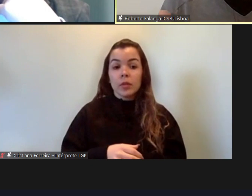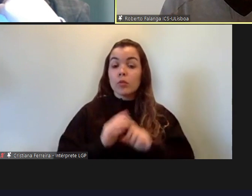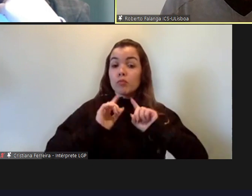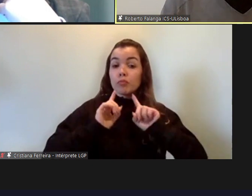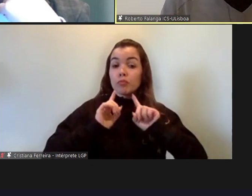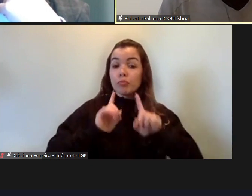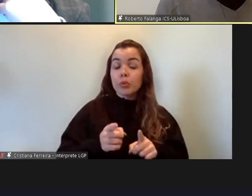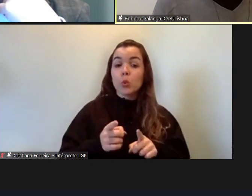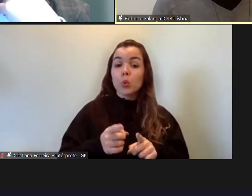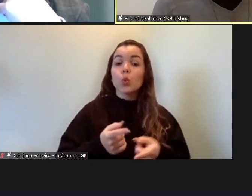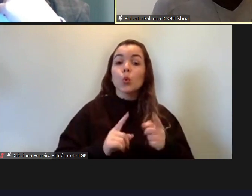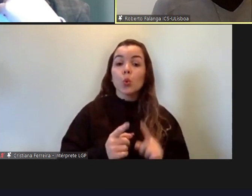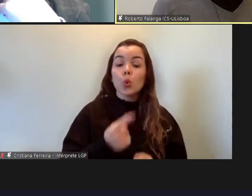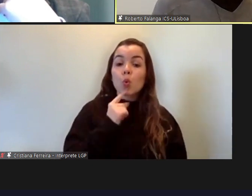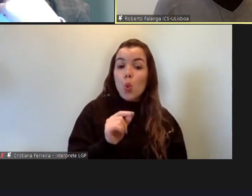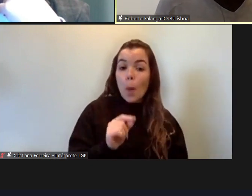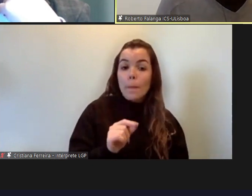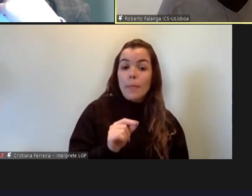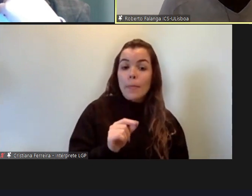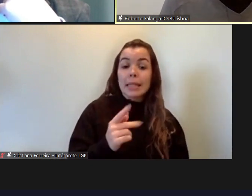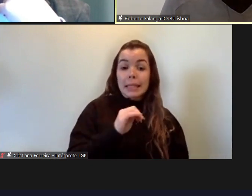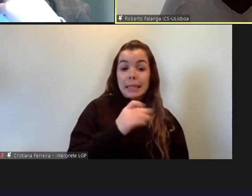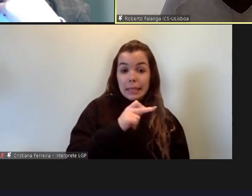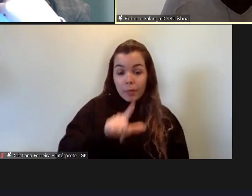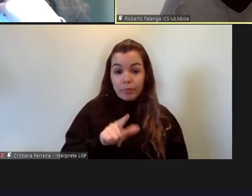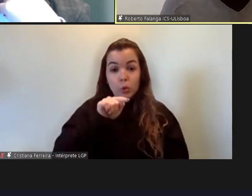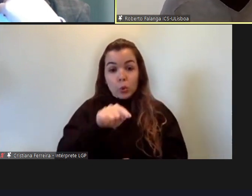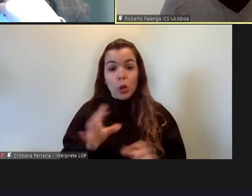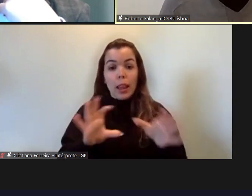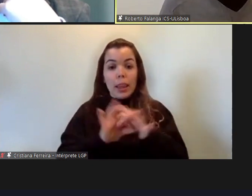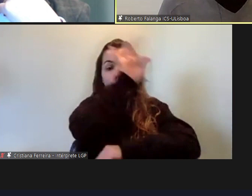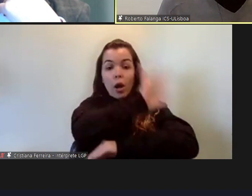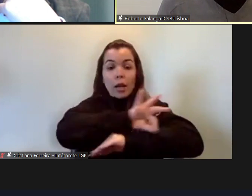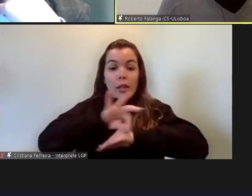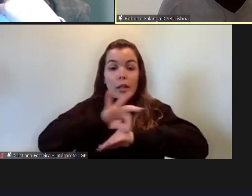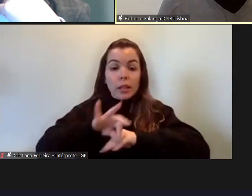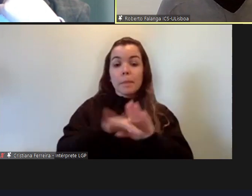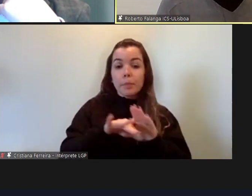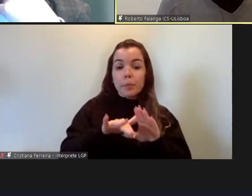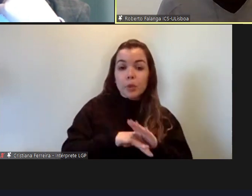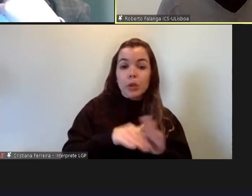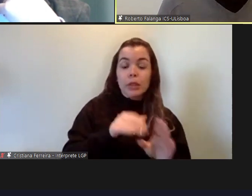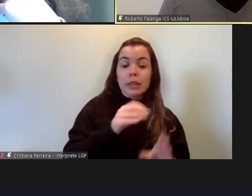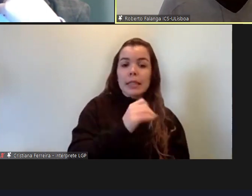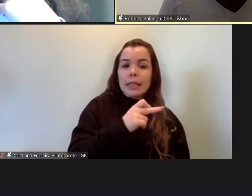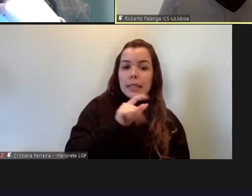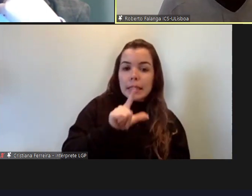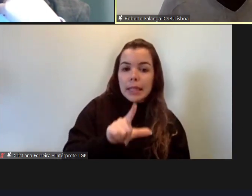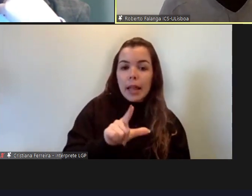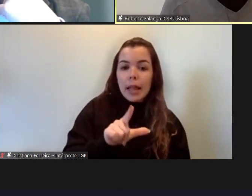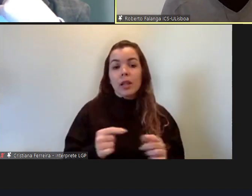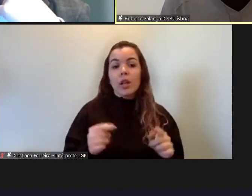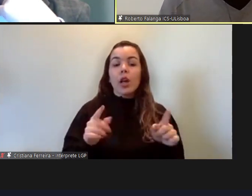chamada SAAL, que foi uma iniciativa de arquitetura participada. A SAAL é uma sigla que está por Serviço de Apoio